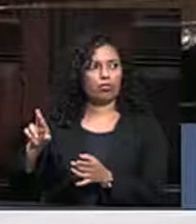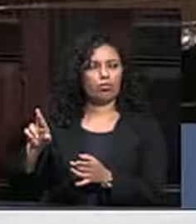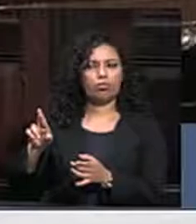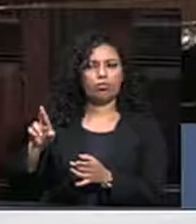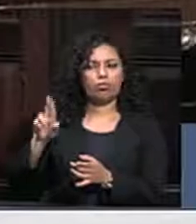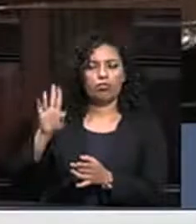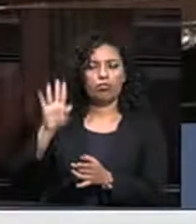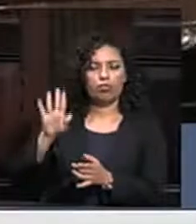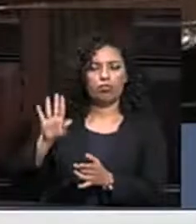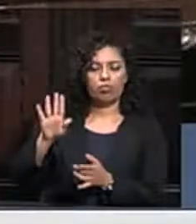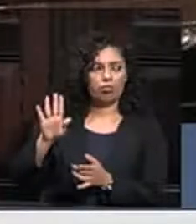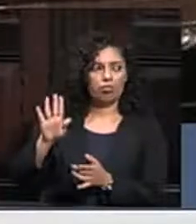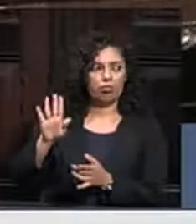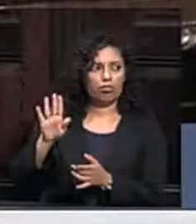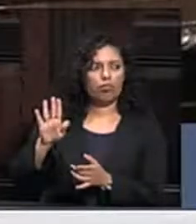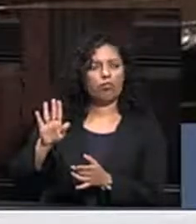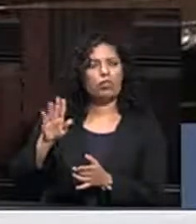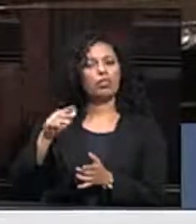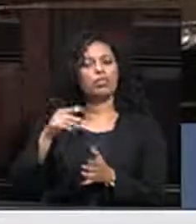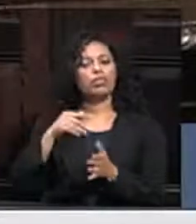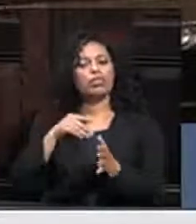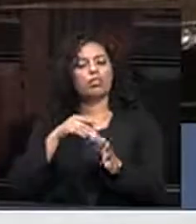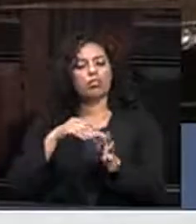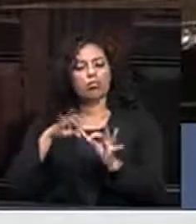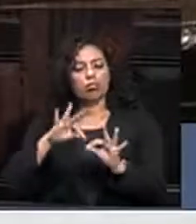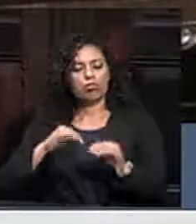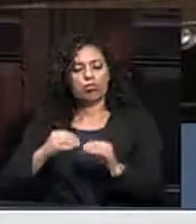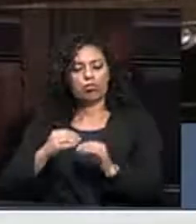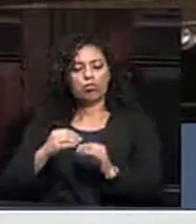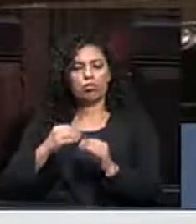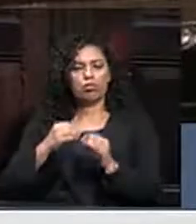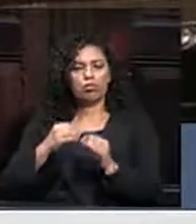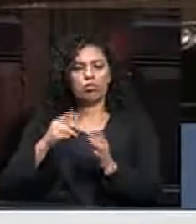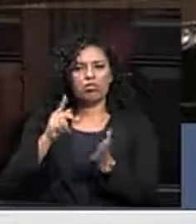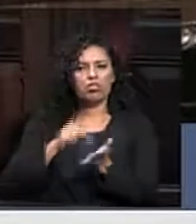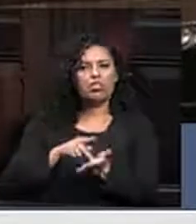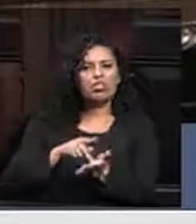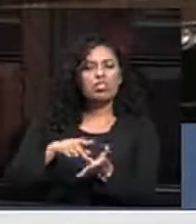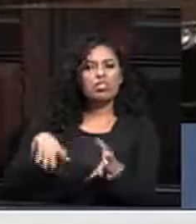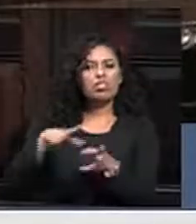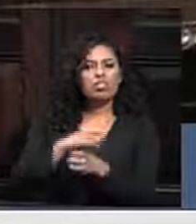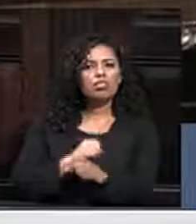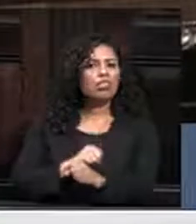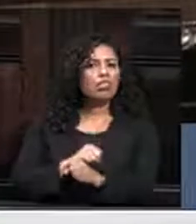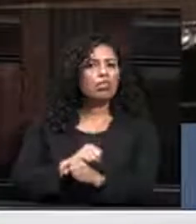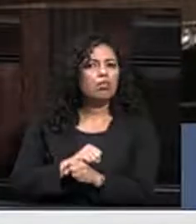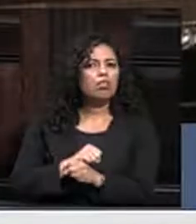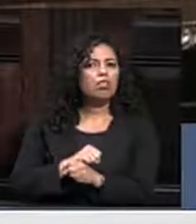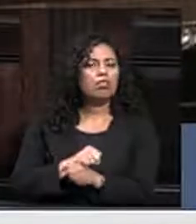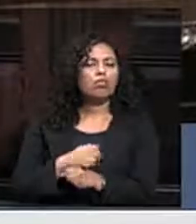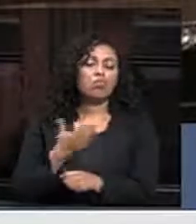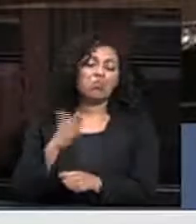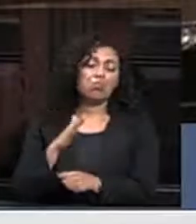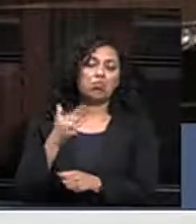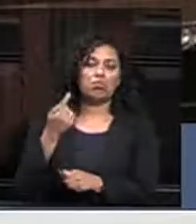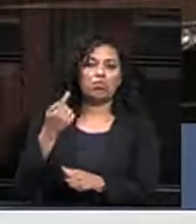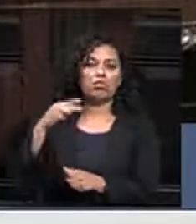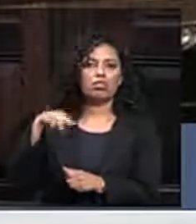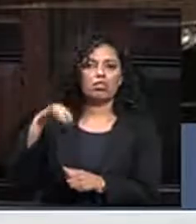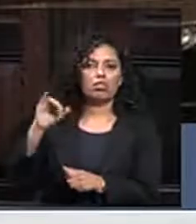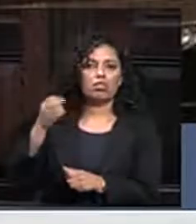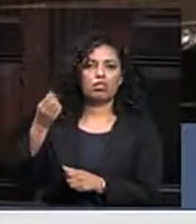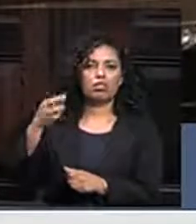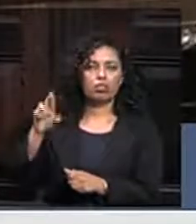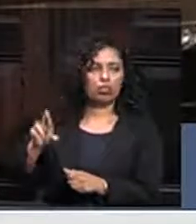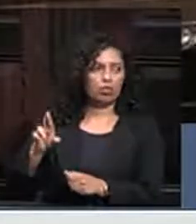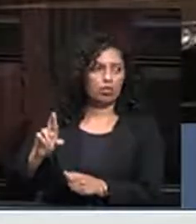a efetividade dessas ações demonstrou apenas a arrecadação de pouco mais de 7 bilhões, mostrando